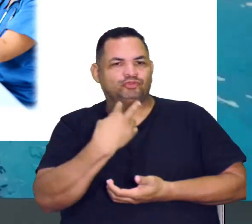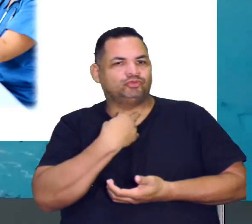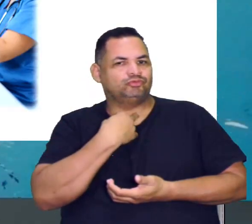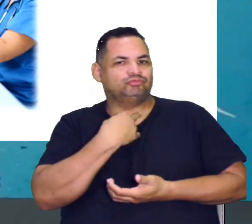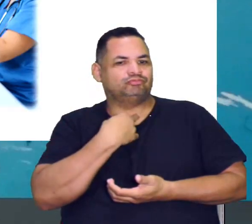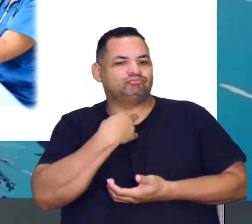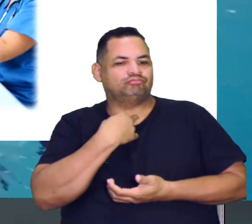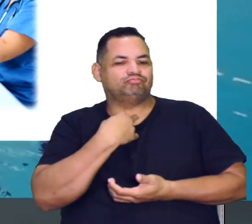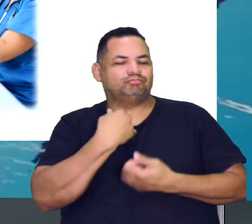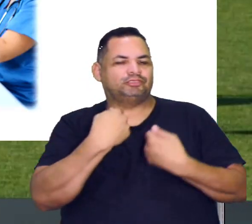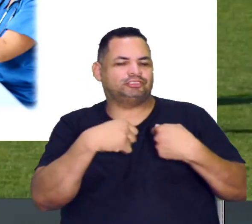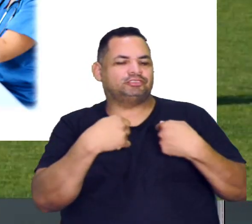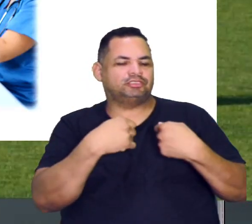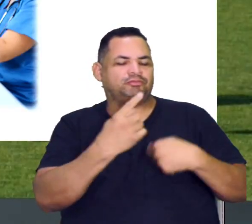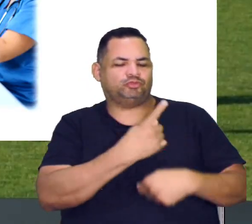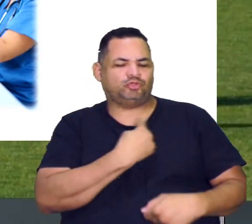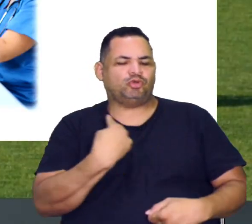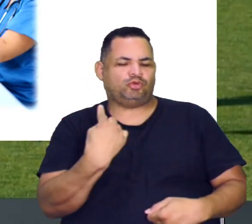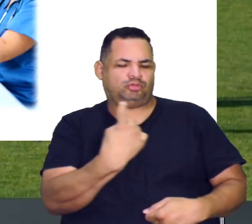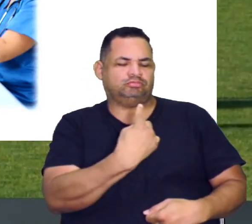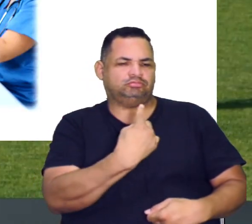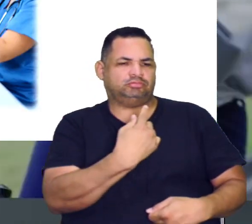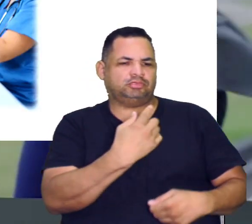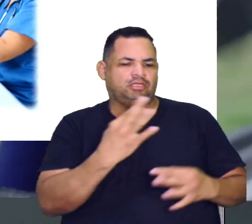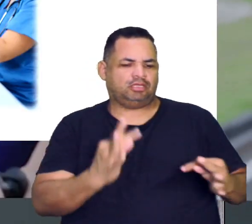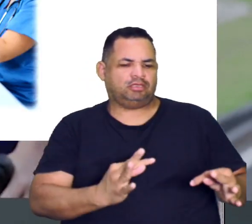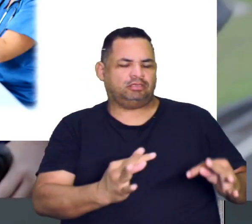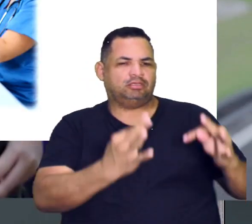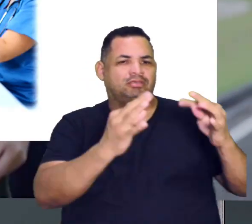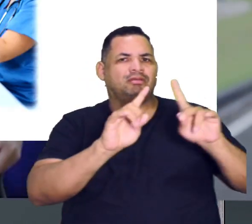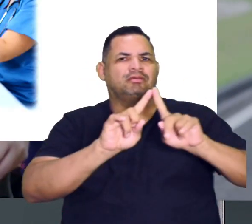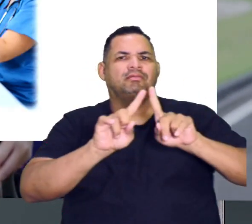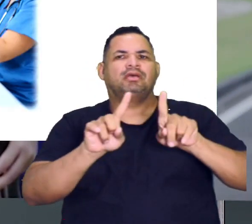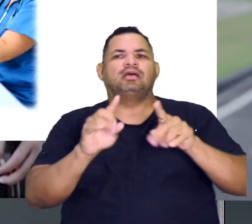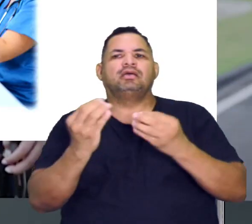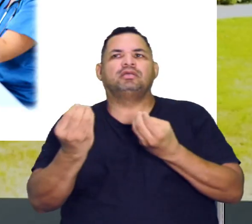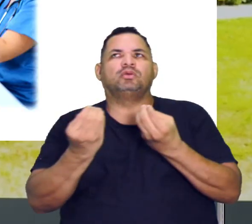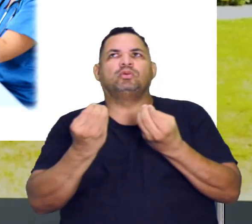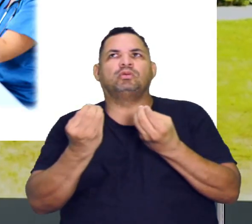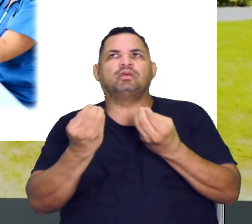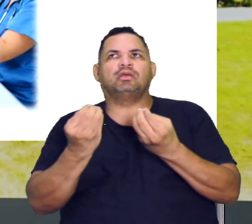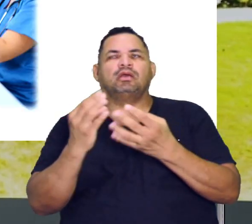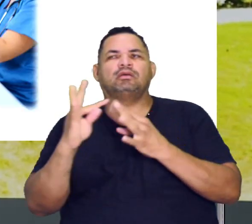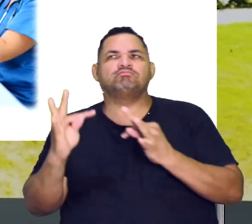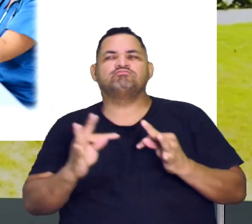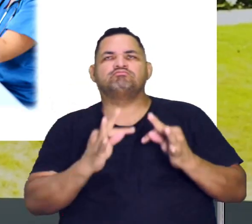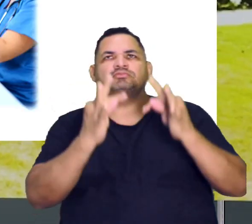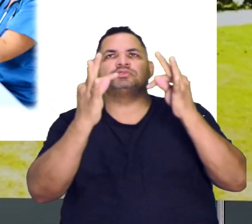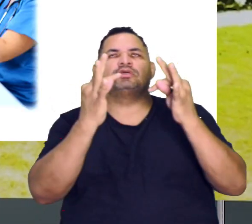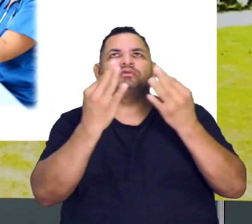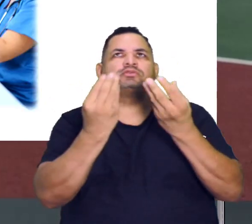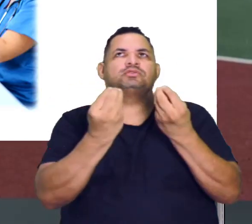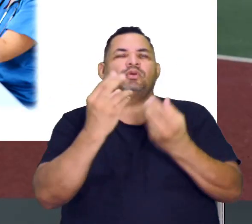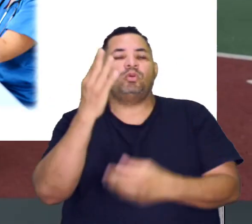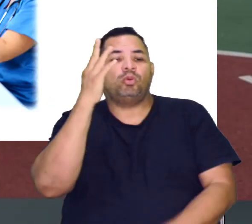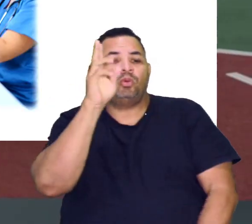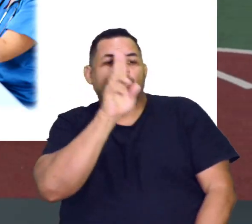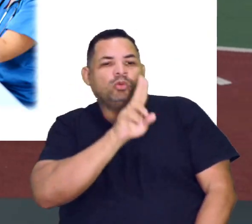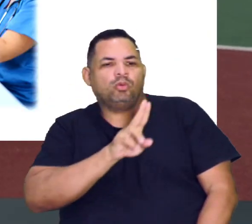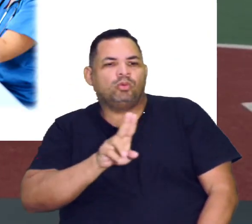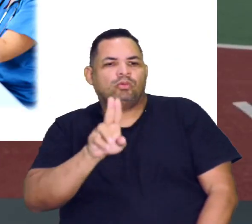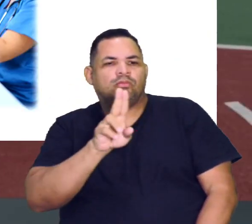sem tecnologia. Que bom, né? Mas o quanto que a gente utiliza dessa tecnologia no nosso dia a dia que